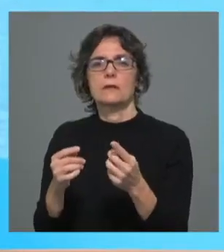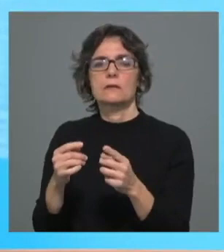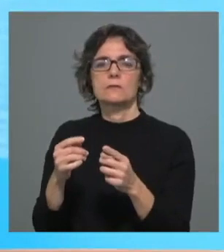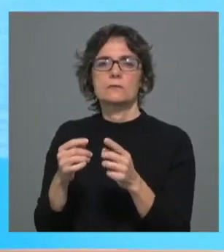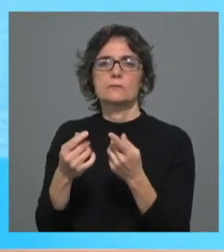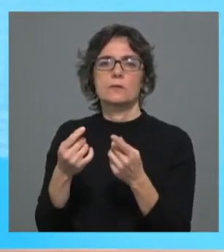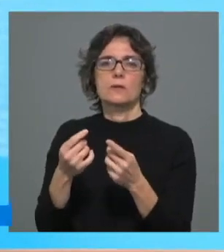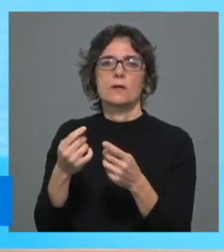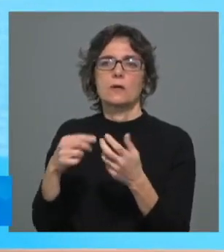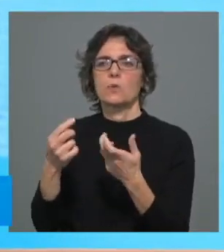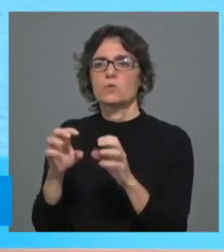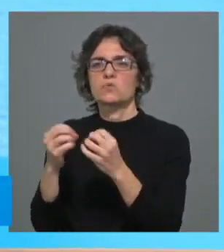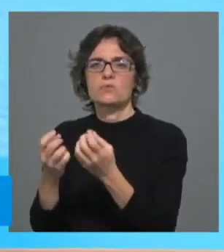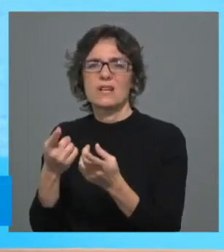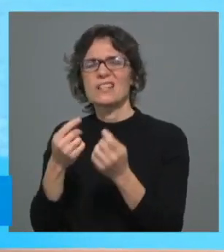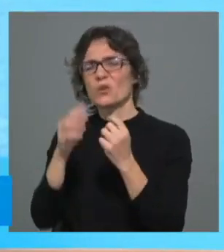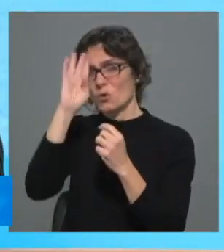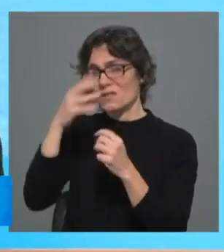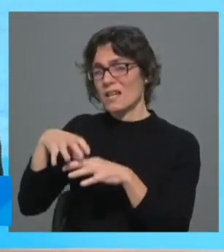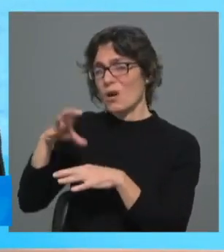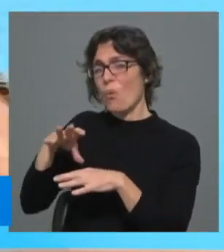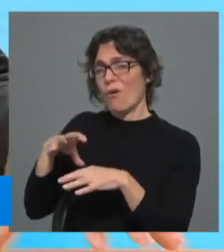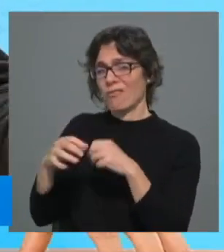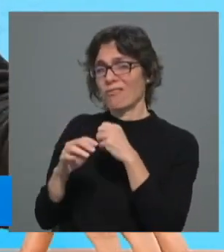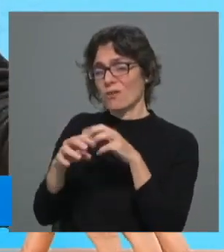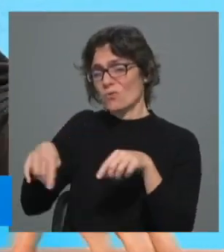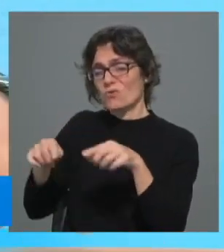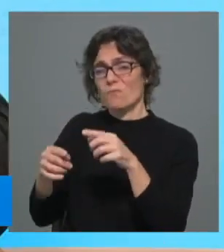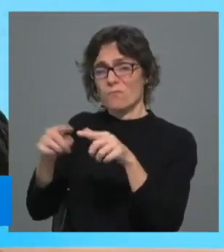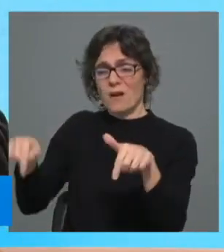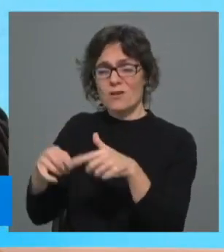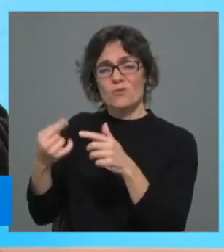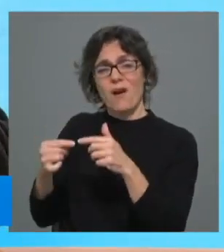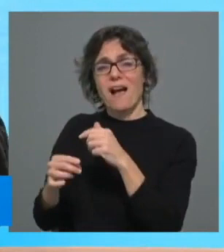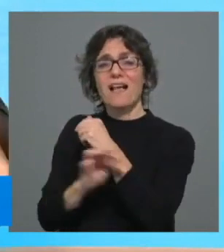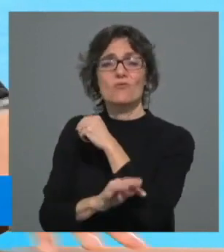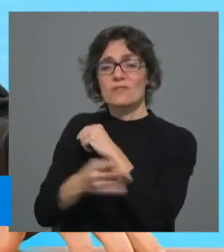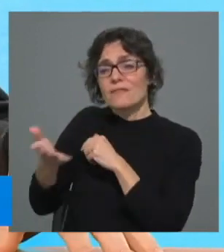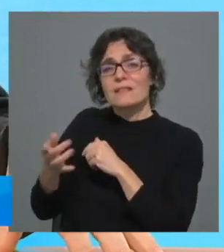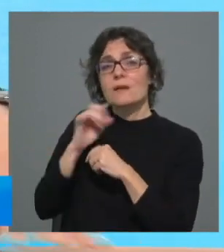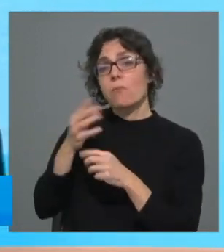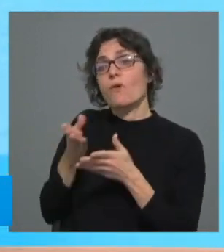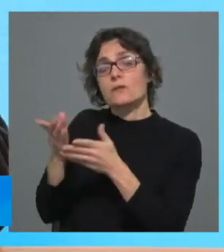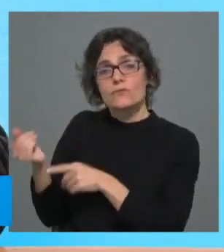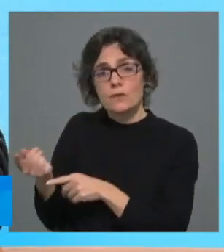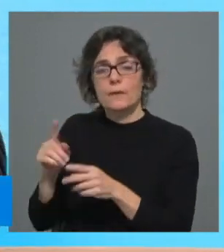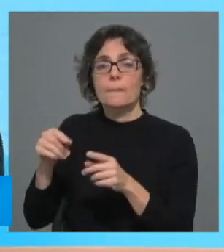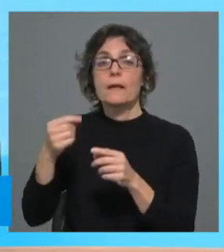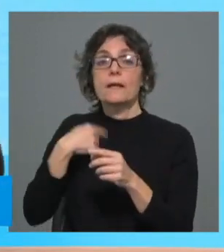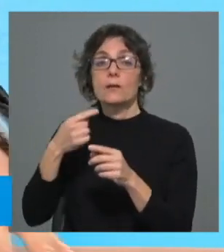junta de Freguesia onde é que onde é que isto se faz e portanto na santa casa ou na Igreja São Nicolau se for preciso comer rápido